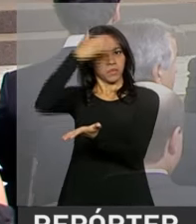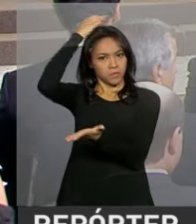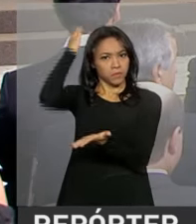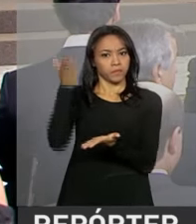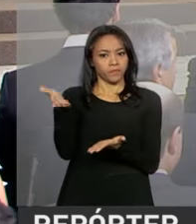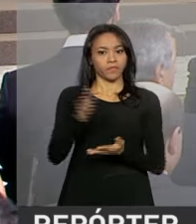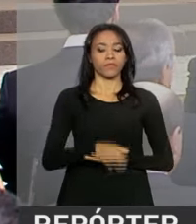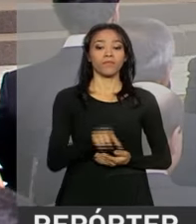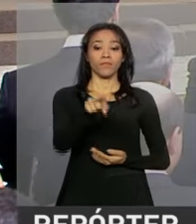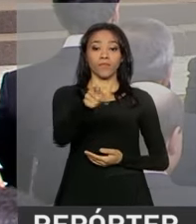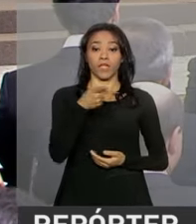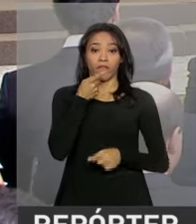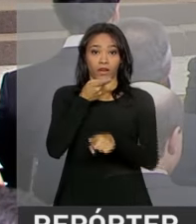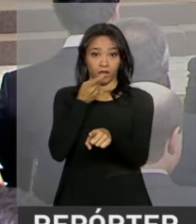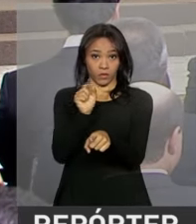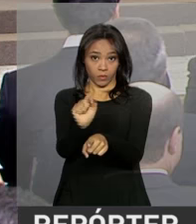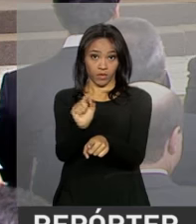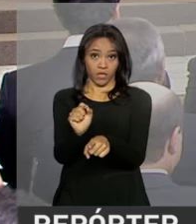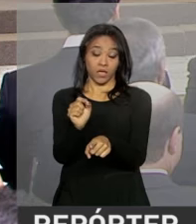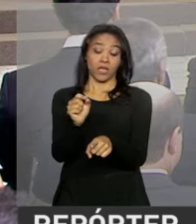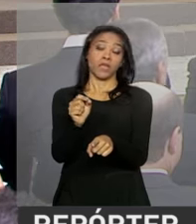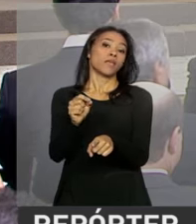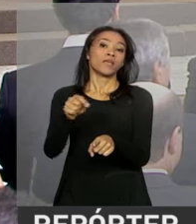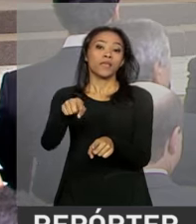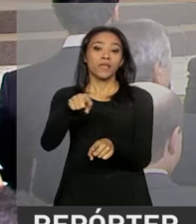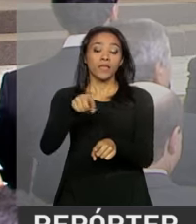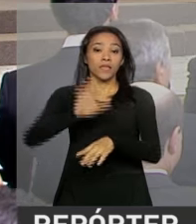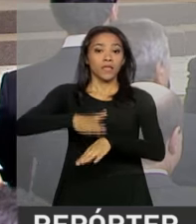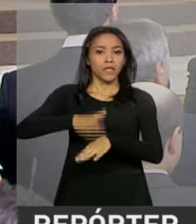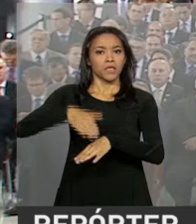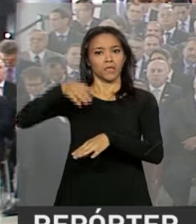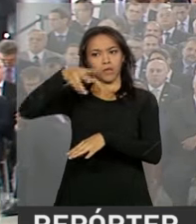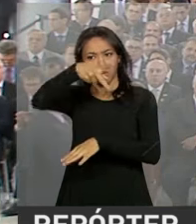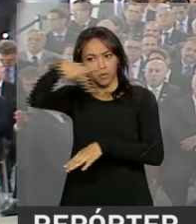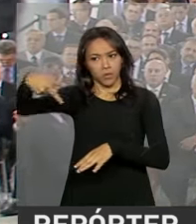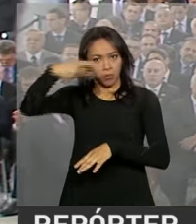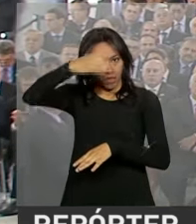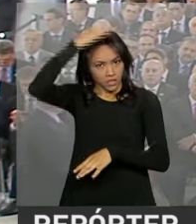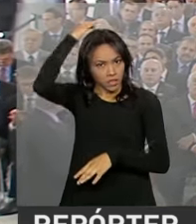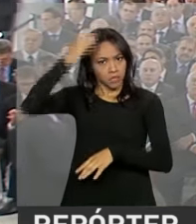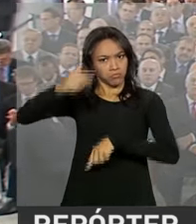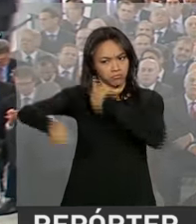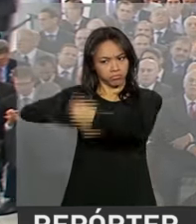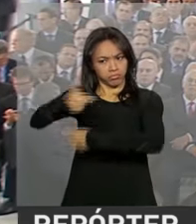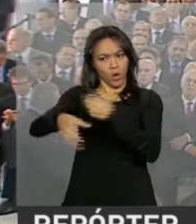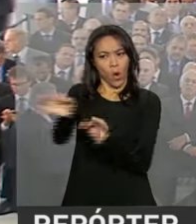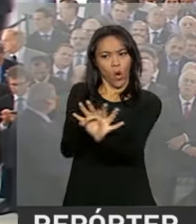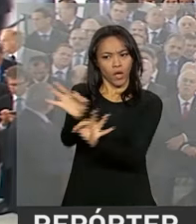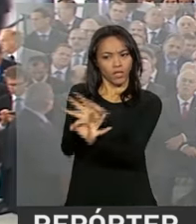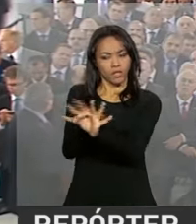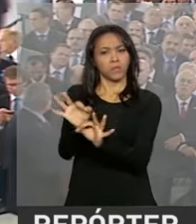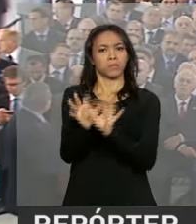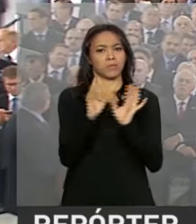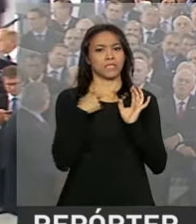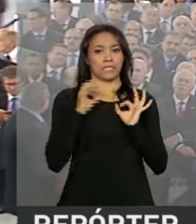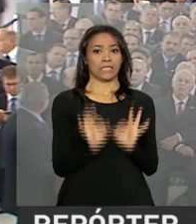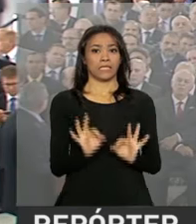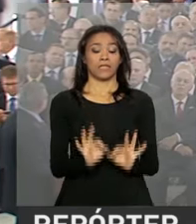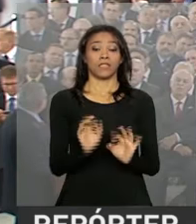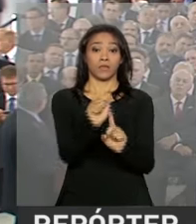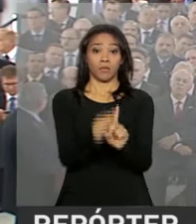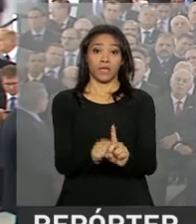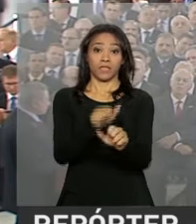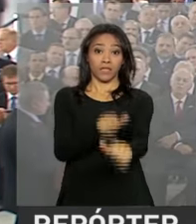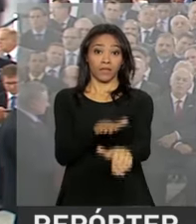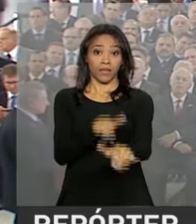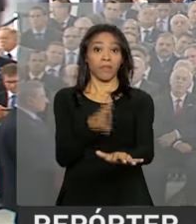trabalhadores entendem que Vossa Excelência montou um governo que, com certeza, a partir de setembro, é o